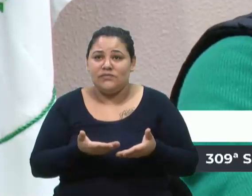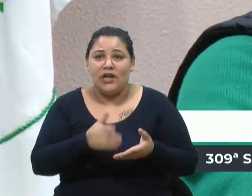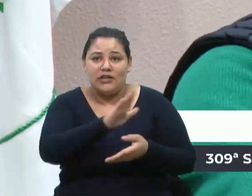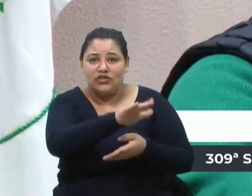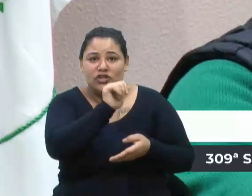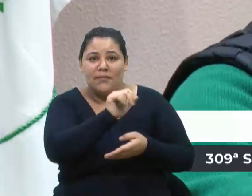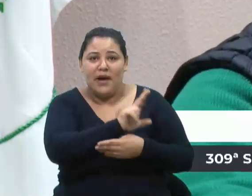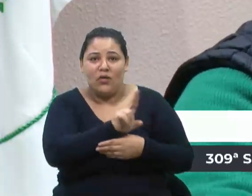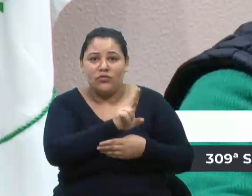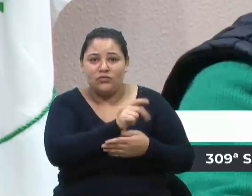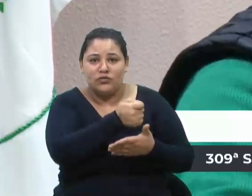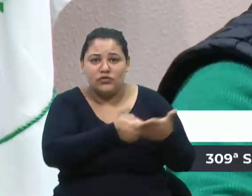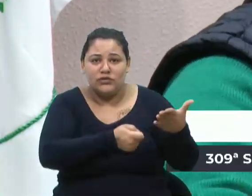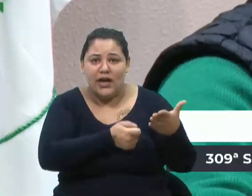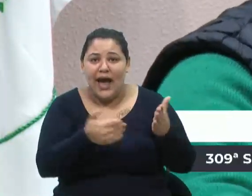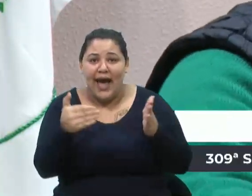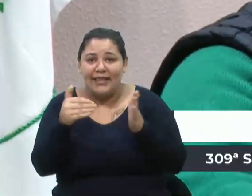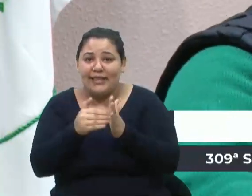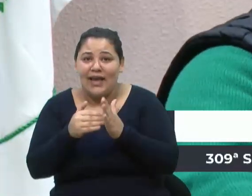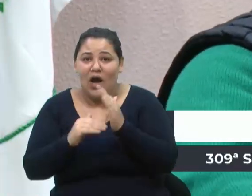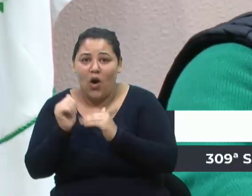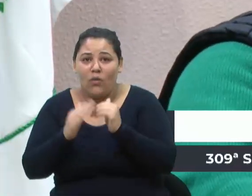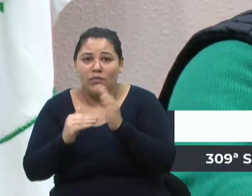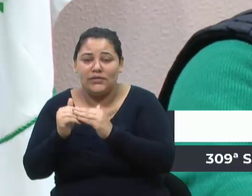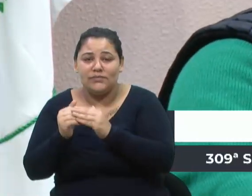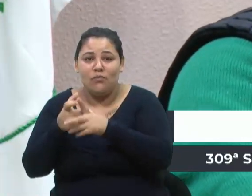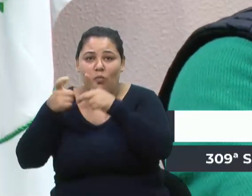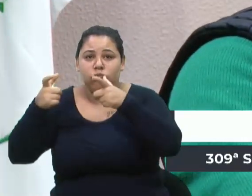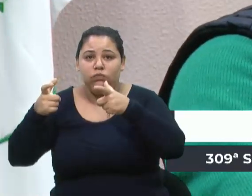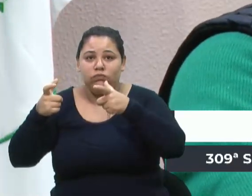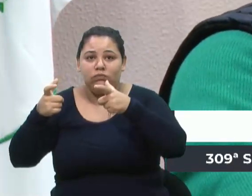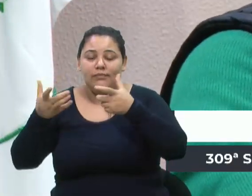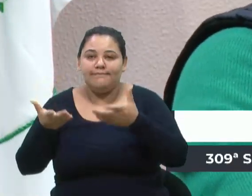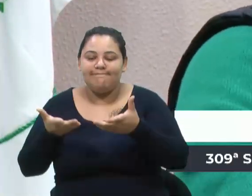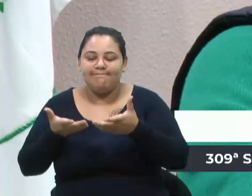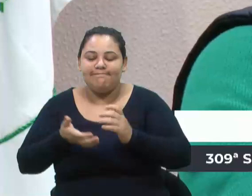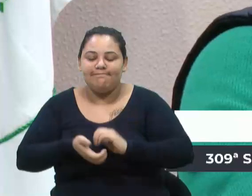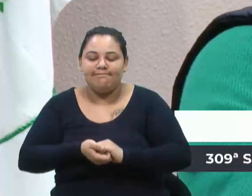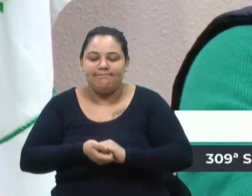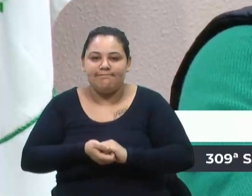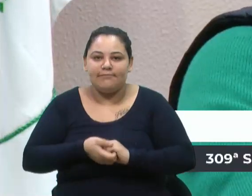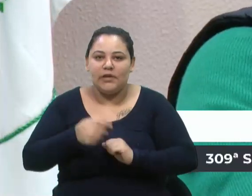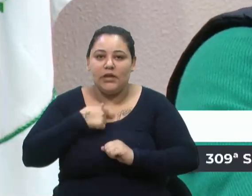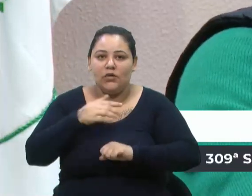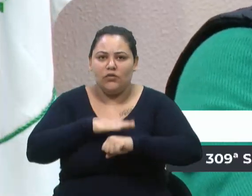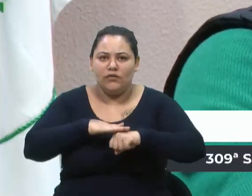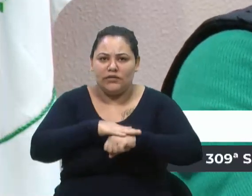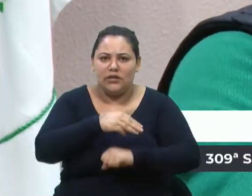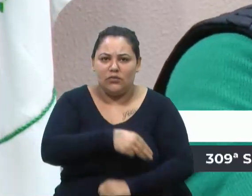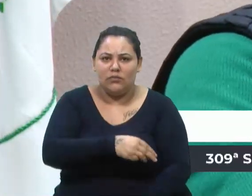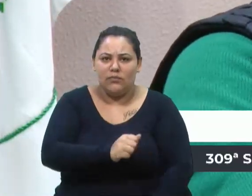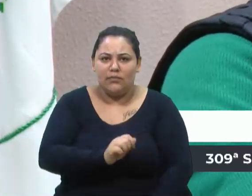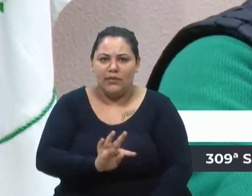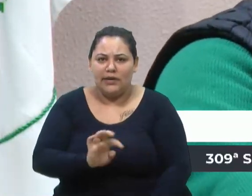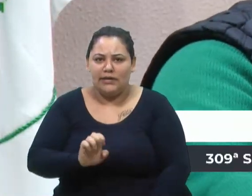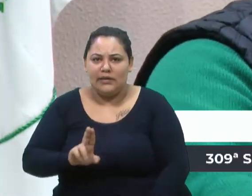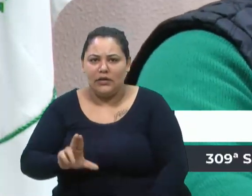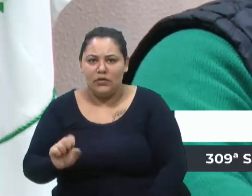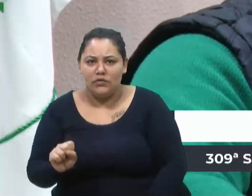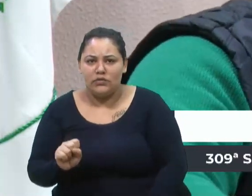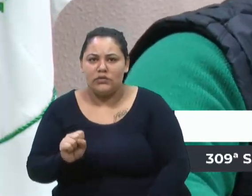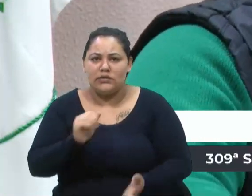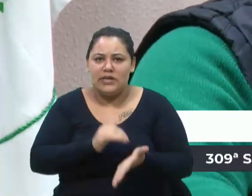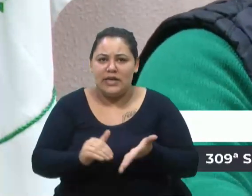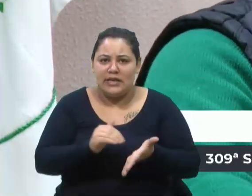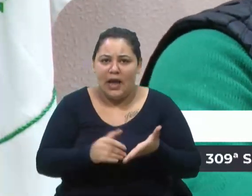um cargo até grandes obras conversei com Mateus o secretário de parcerias